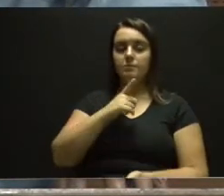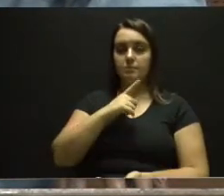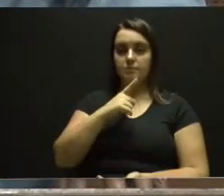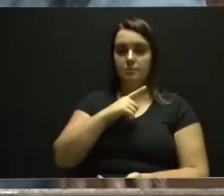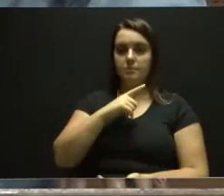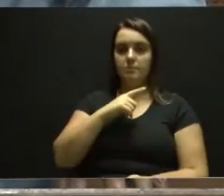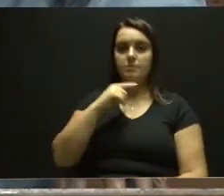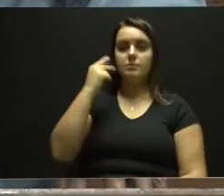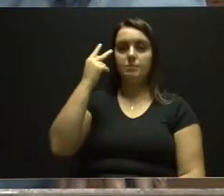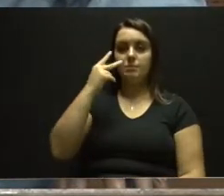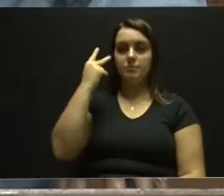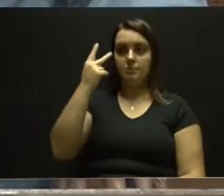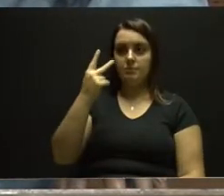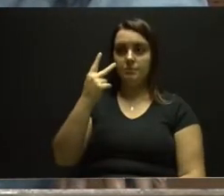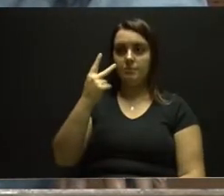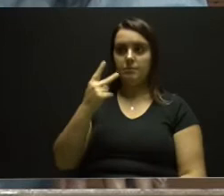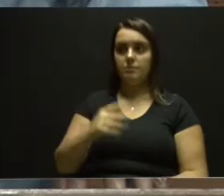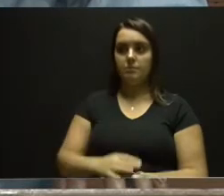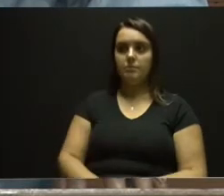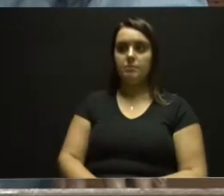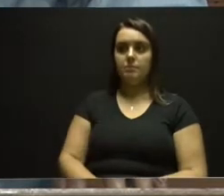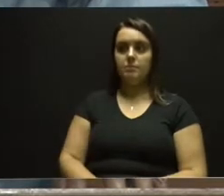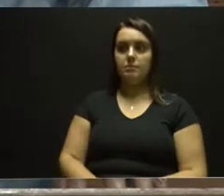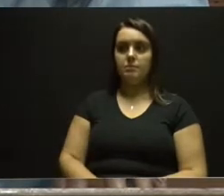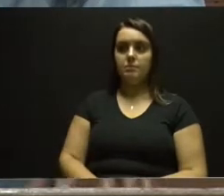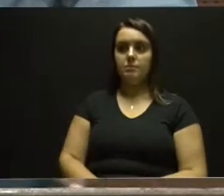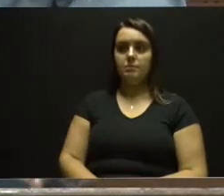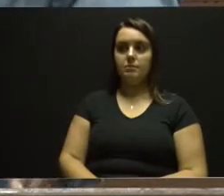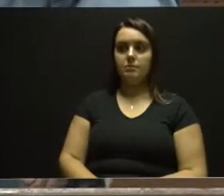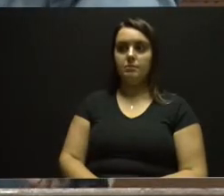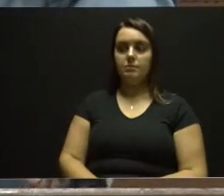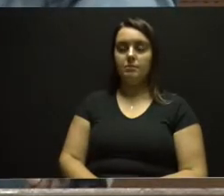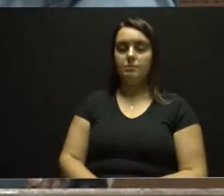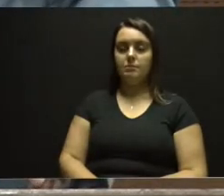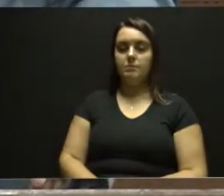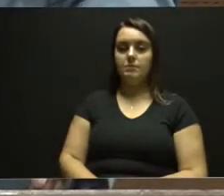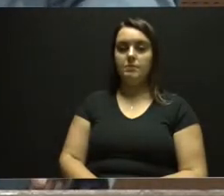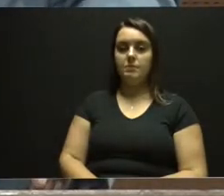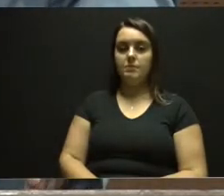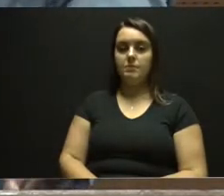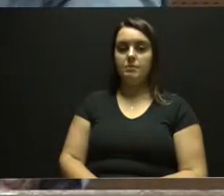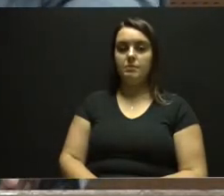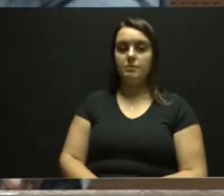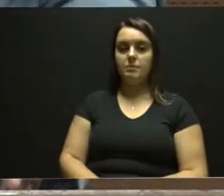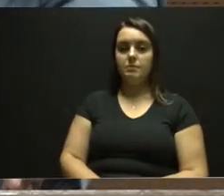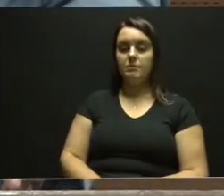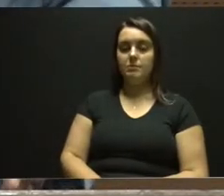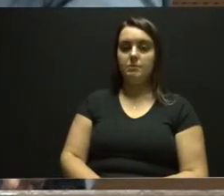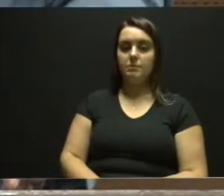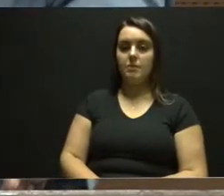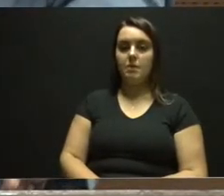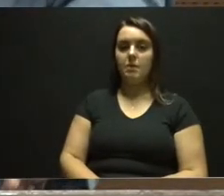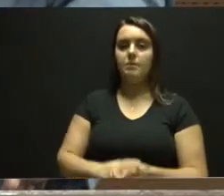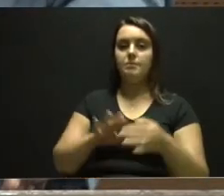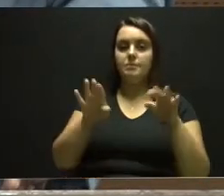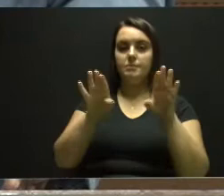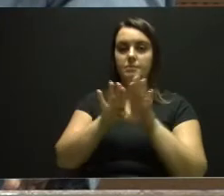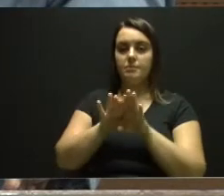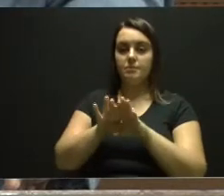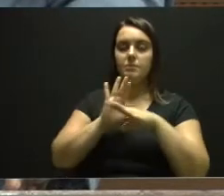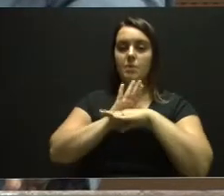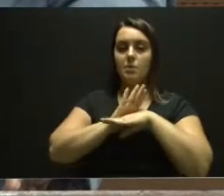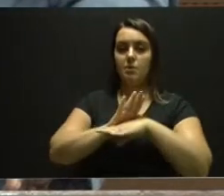vereadores e eram assim solidários à causa